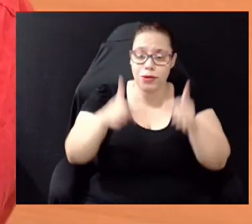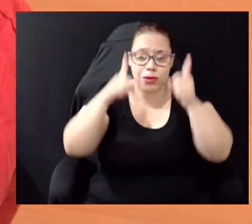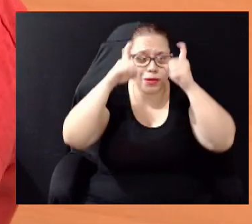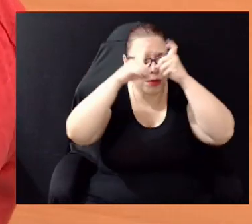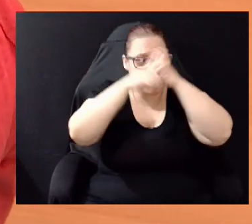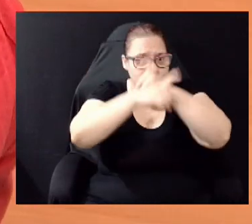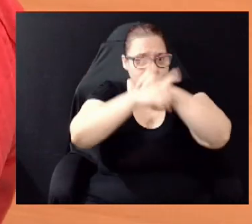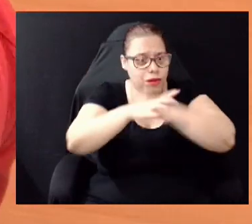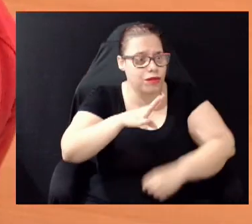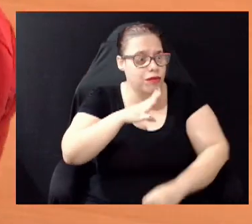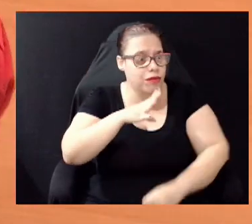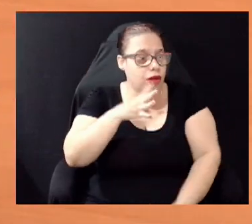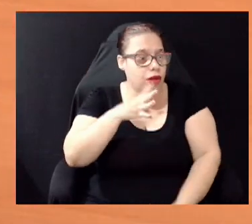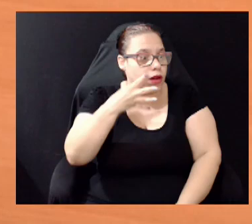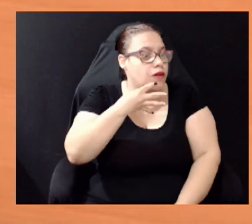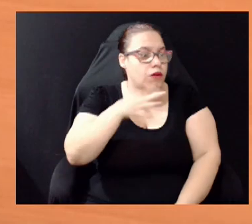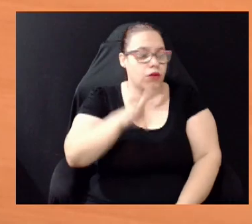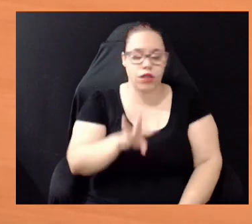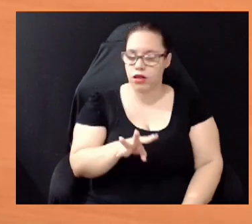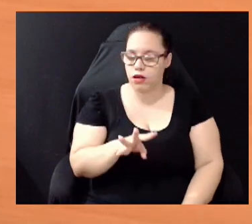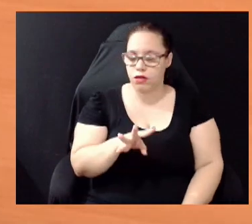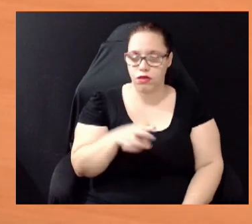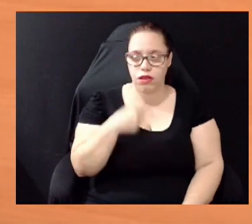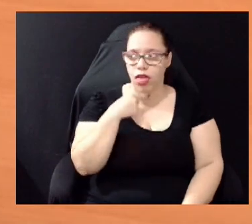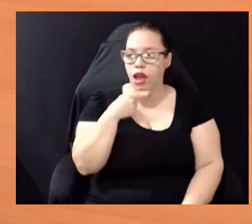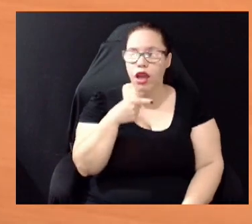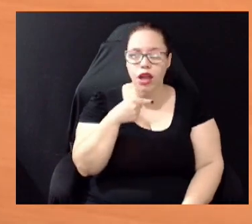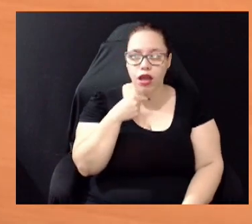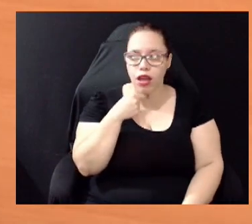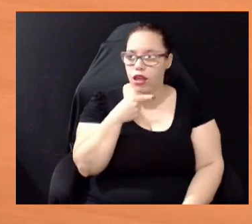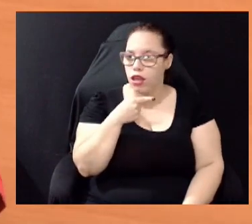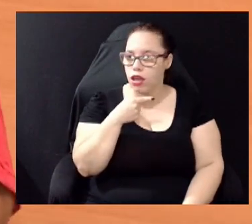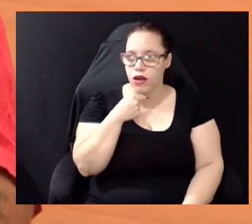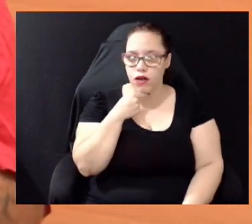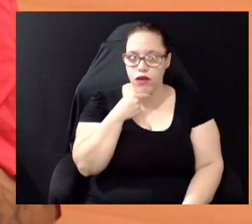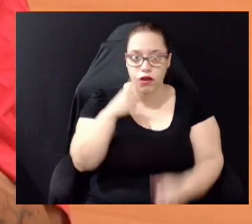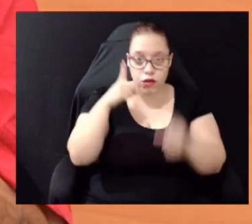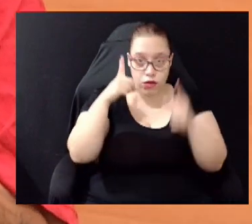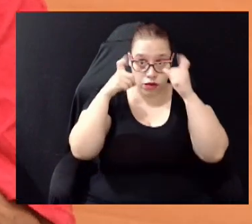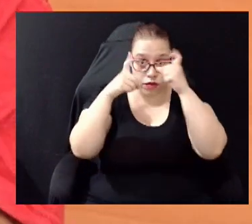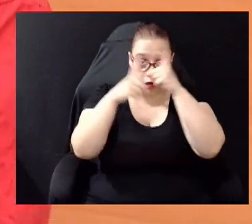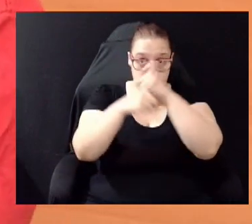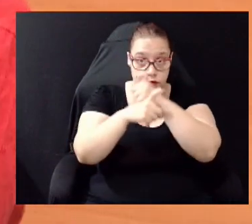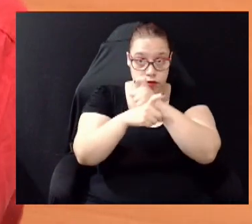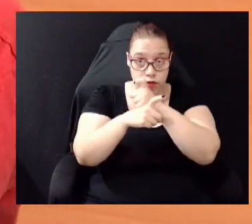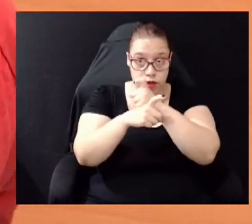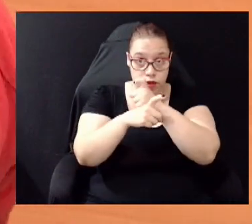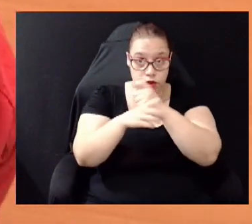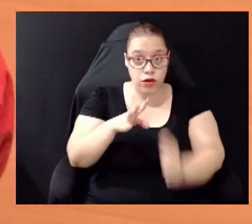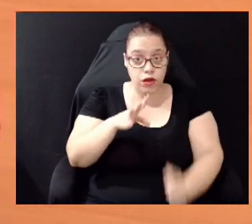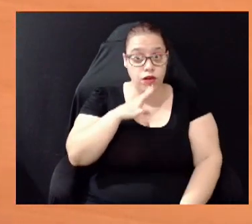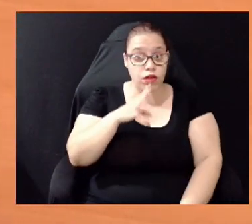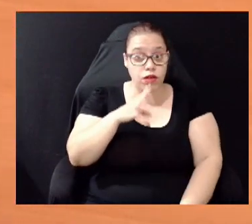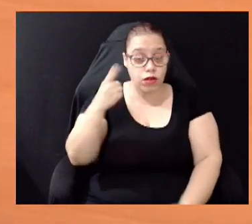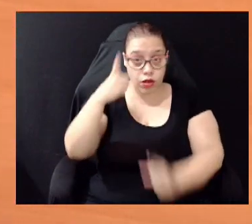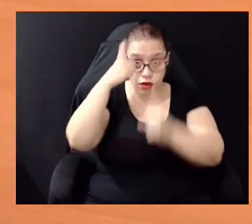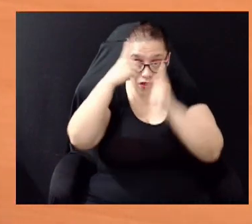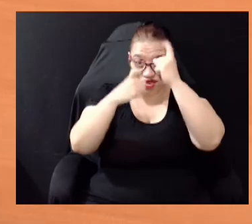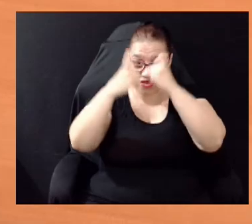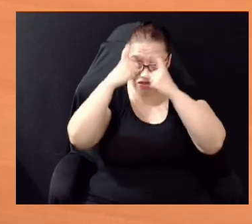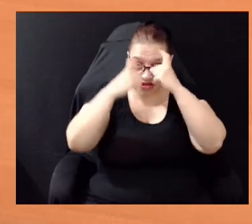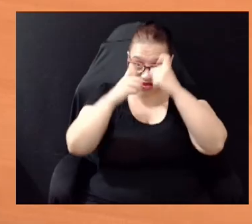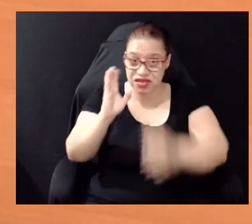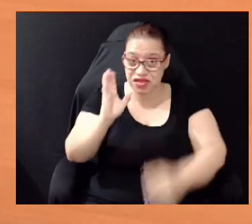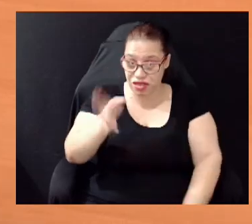não conheço ninguém, e eu acho, infelizmente, muito difícil alguma mulher aqui não conhecer outra mulher que já foi violentada, que já sofreu algum tipo